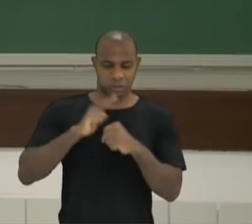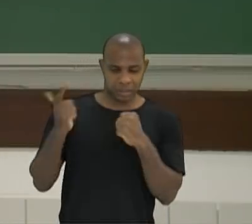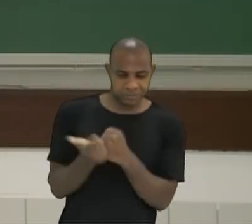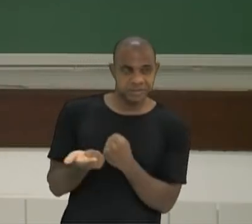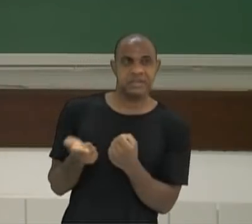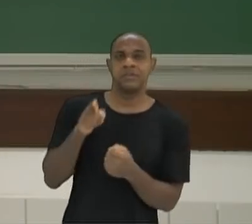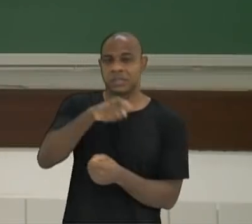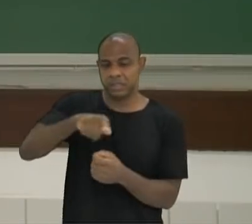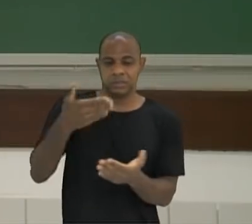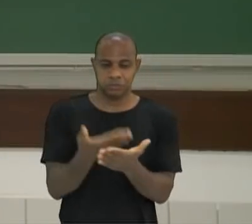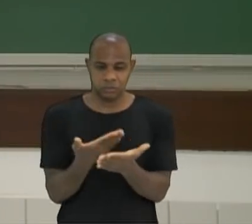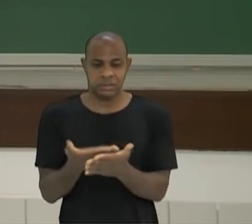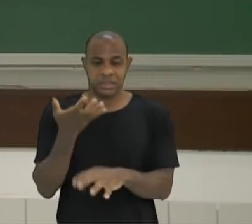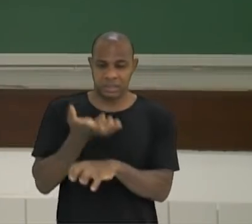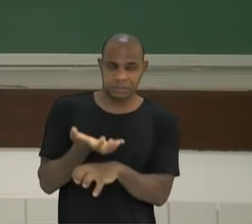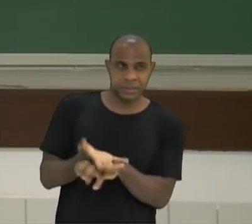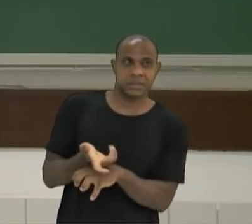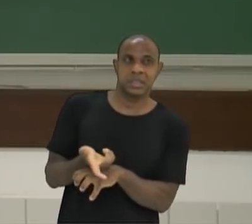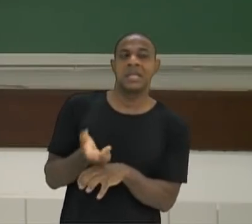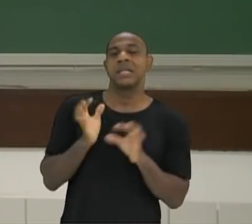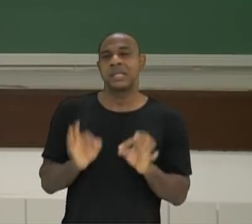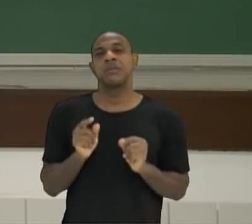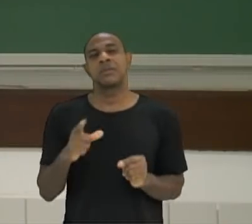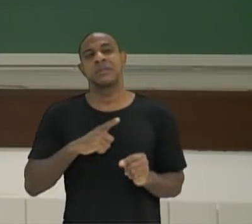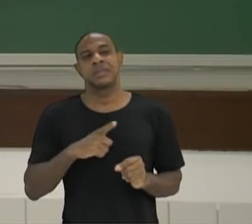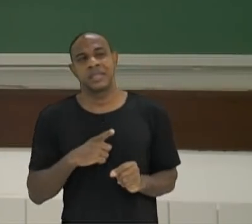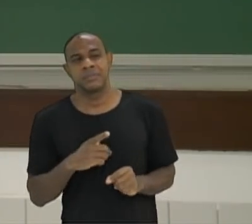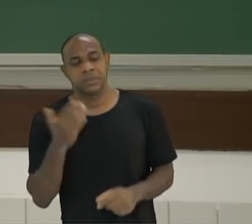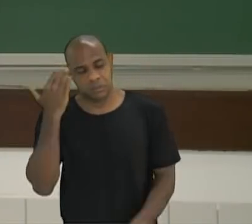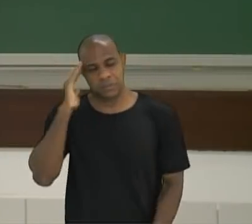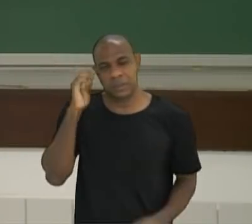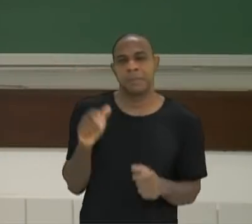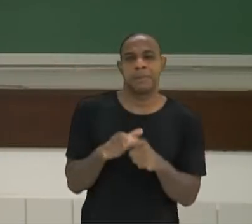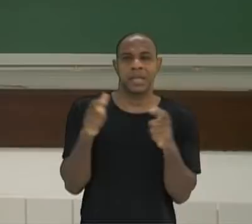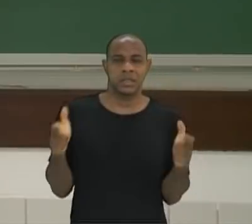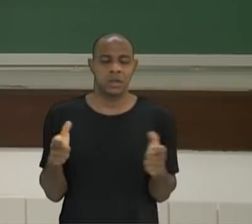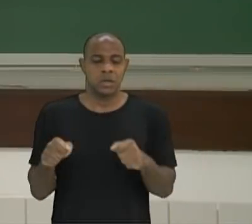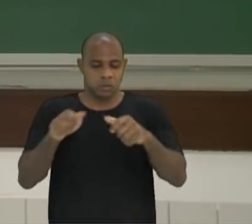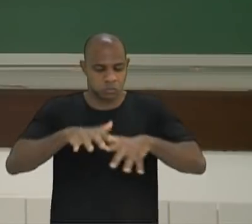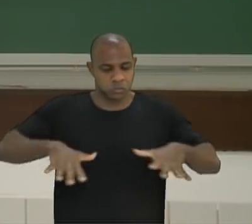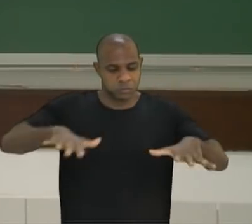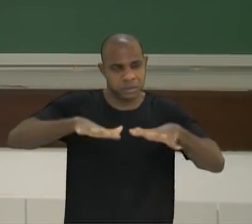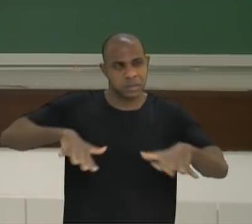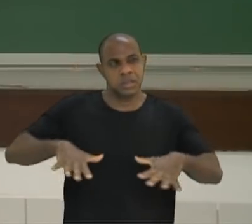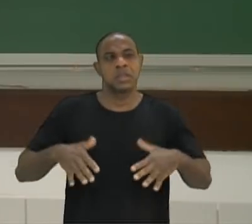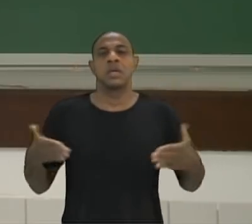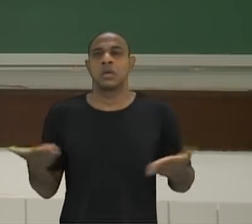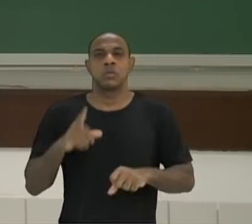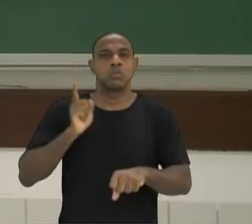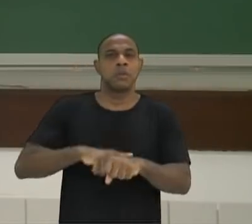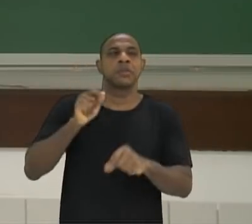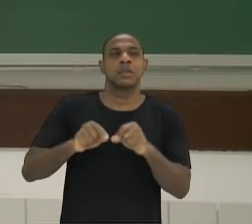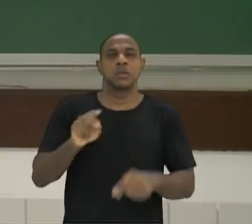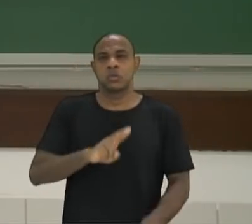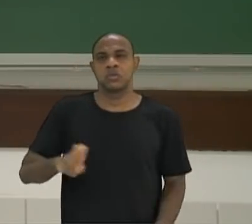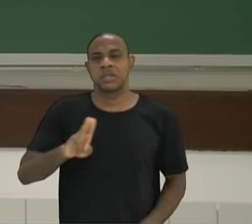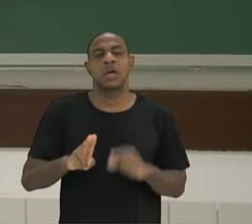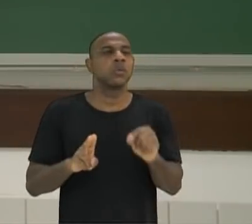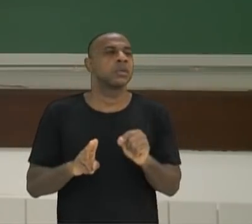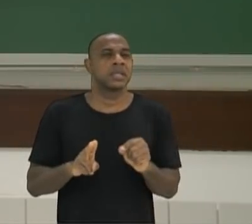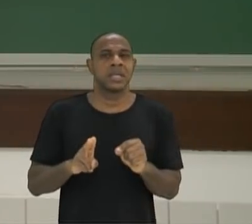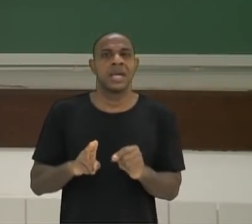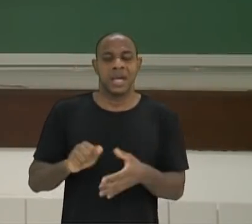enquanto estudantes da disciplina, certamente terão uma compreensão maior do espaço a partir do momento que utilizarem mais